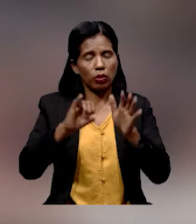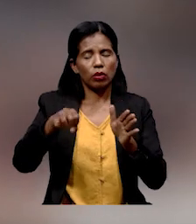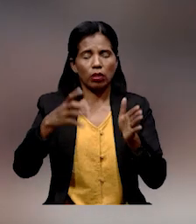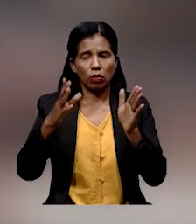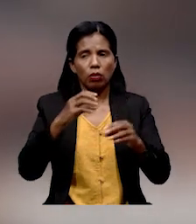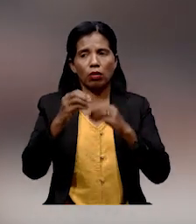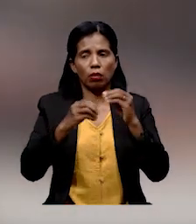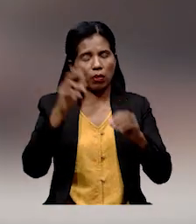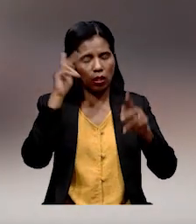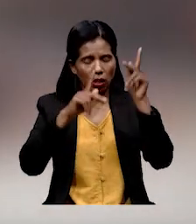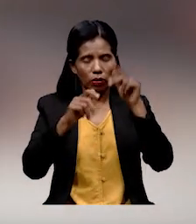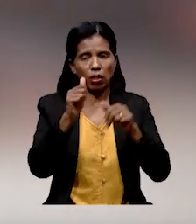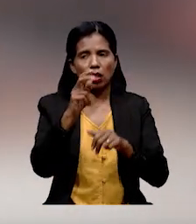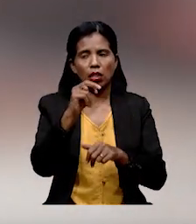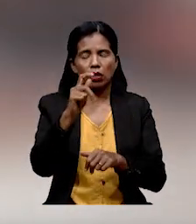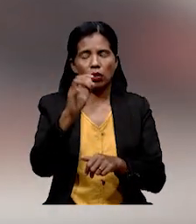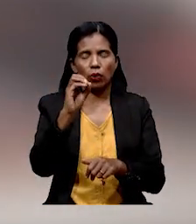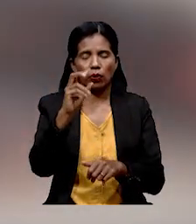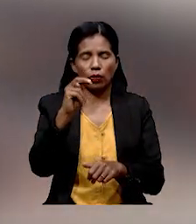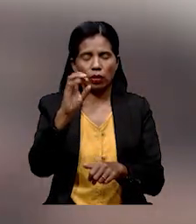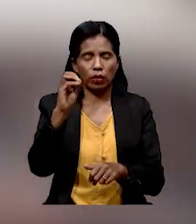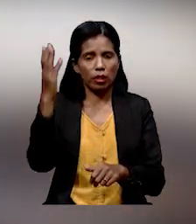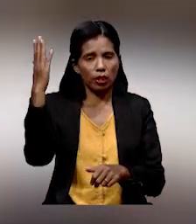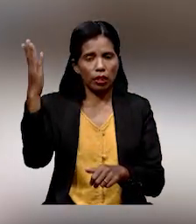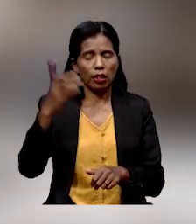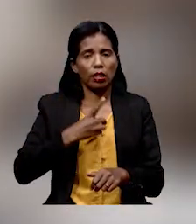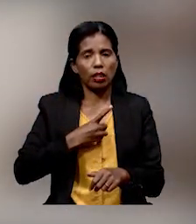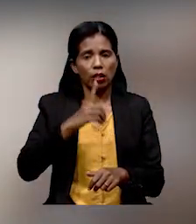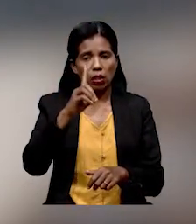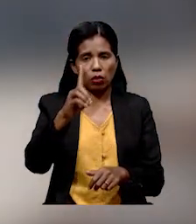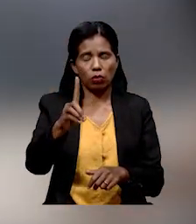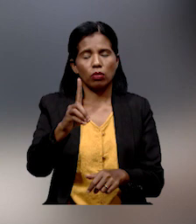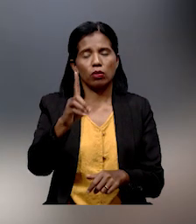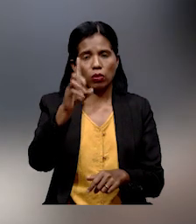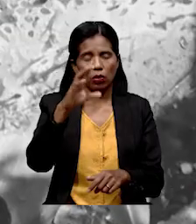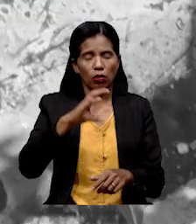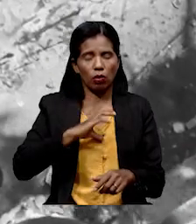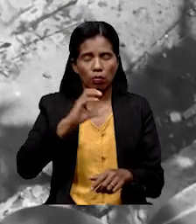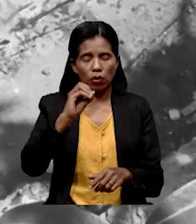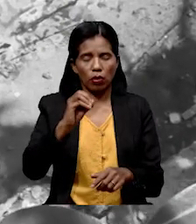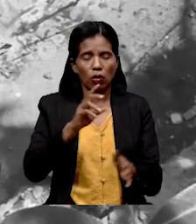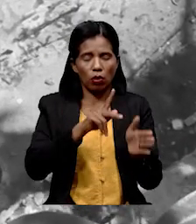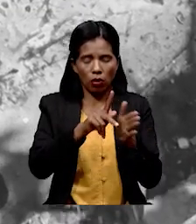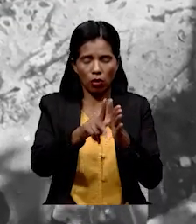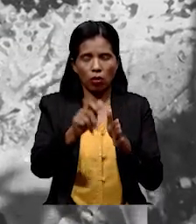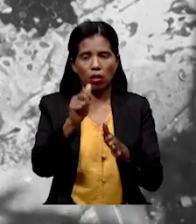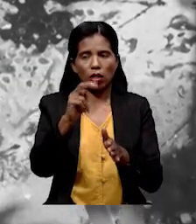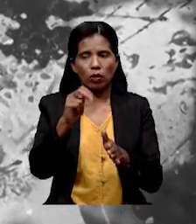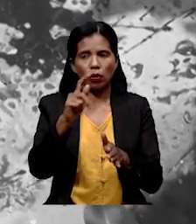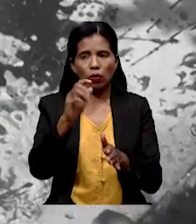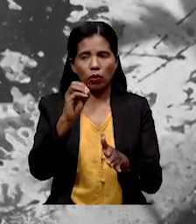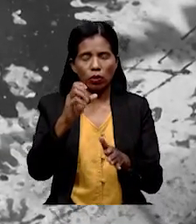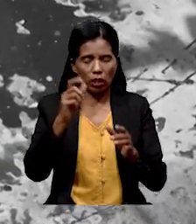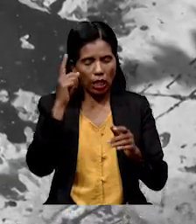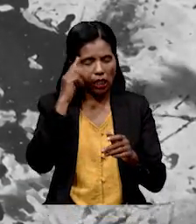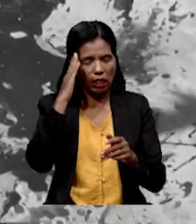o caso Antônio de Jesus e a Delta 1 Comoro. Américo Fátima da Costa Teten, caso Ojo Antônio de Jesus, né? Desconfia continuação,